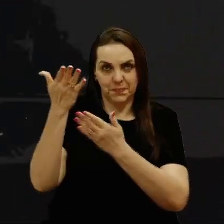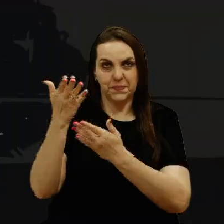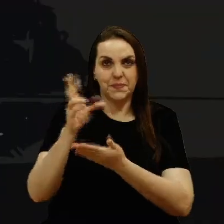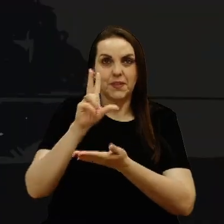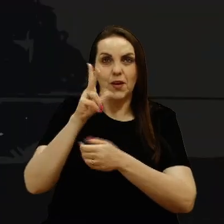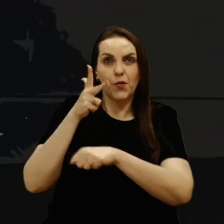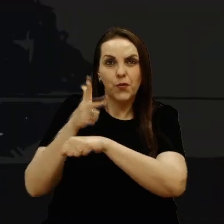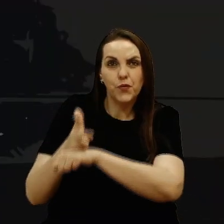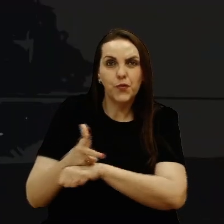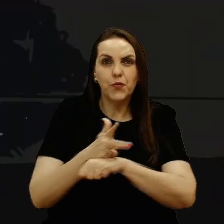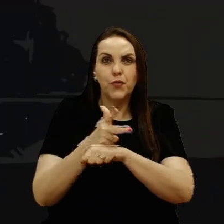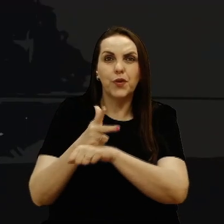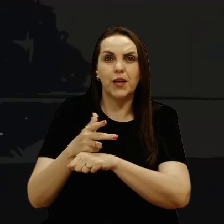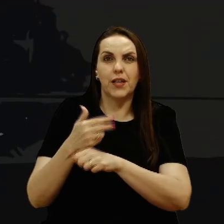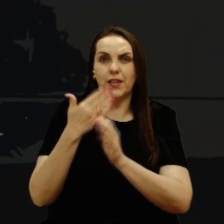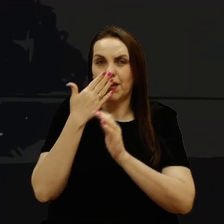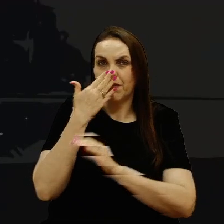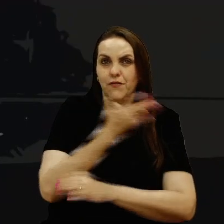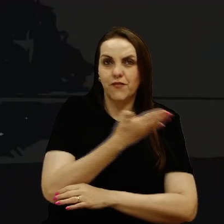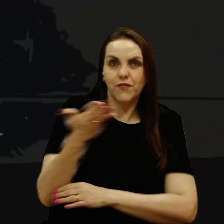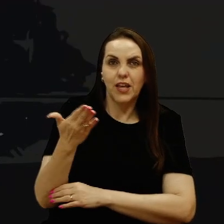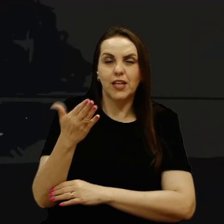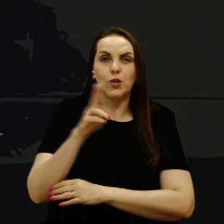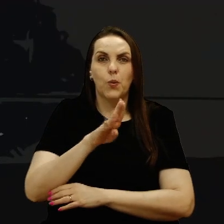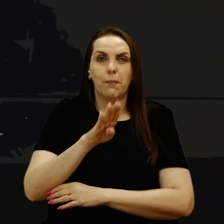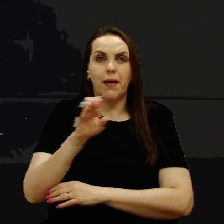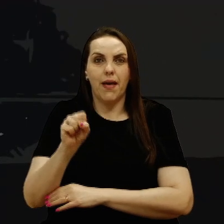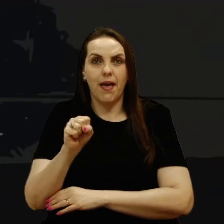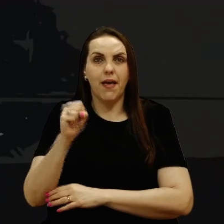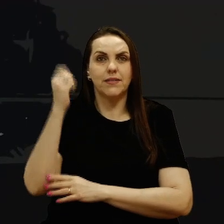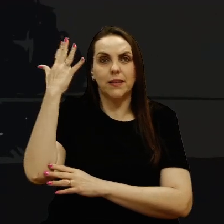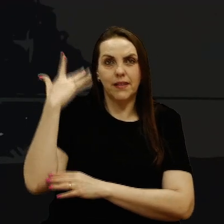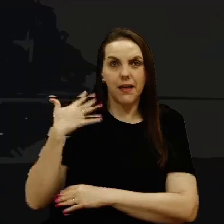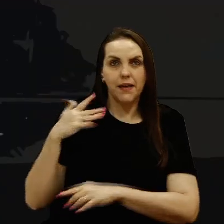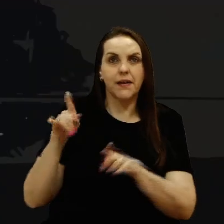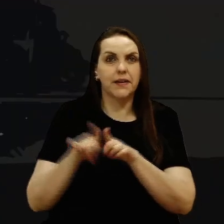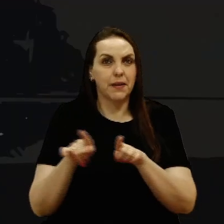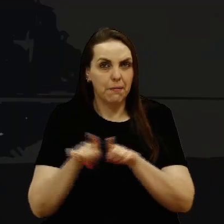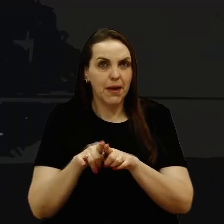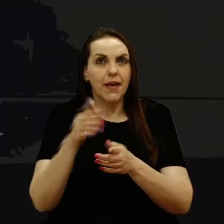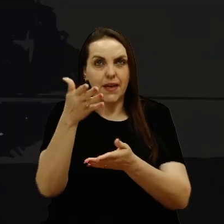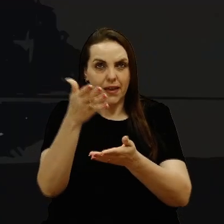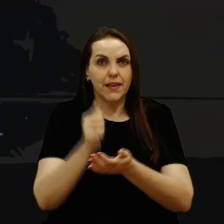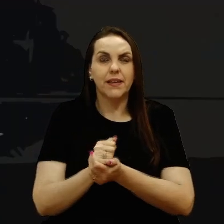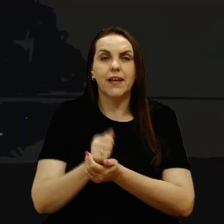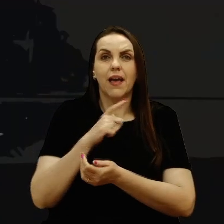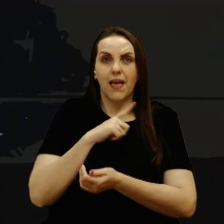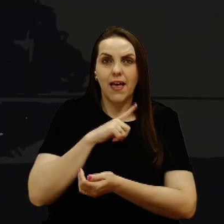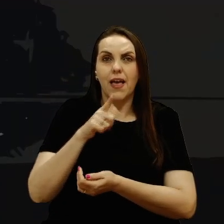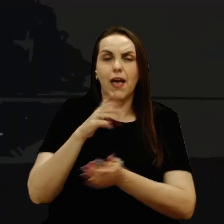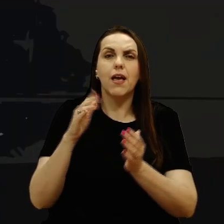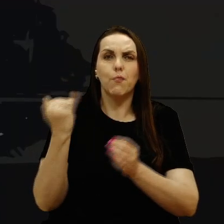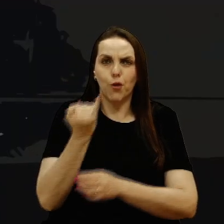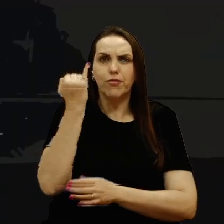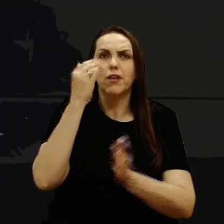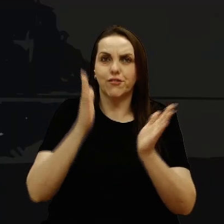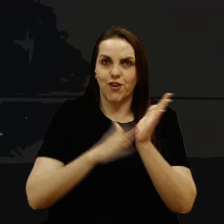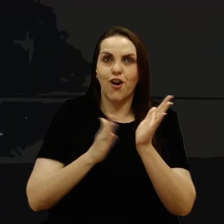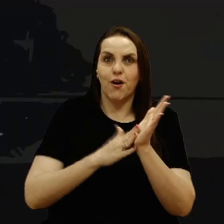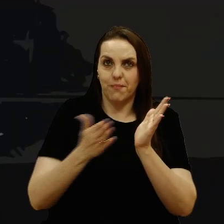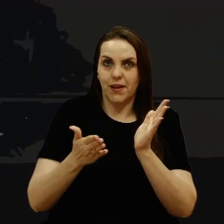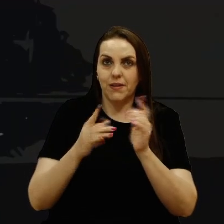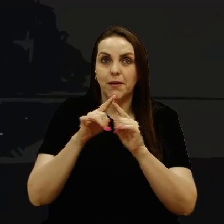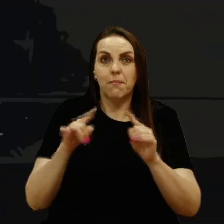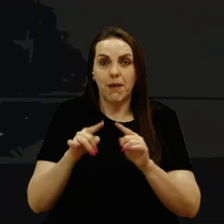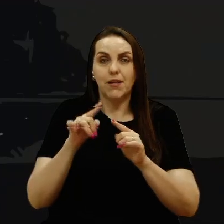UBS, a vereadora Daiane, enfim, os demais vereadores que gravam vídeo em frente ao UBS, que é importante cobrar. Mas, ao invés de mandar para os hospitais, é bom